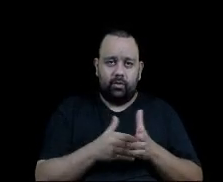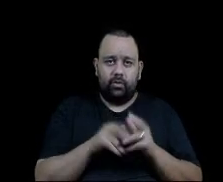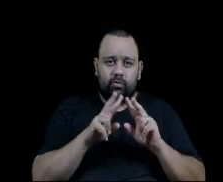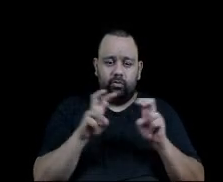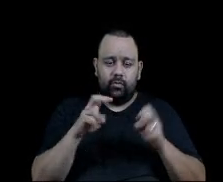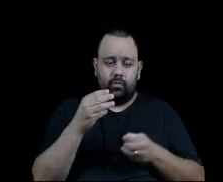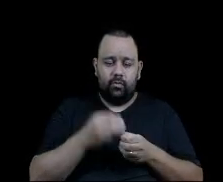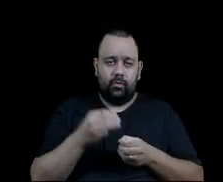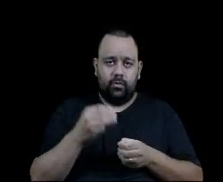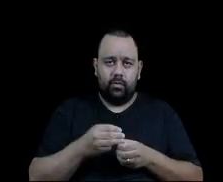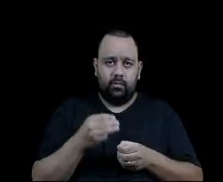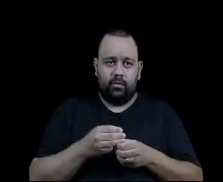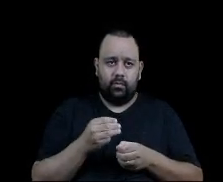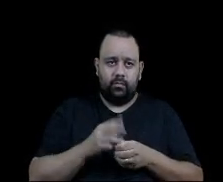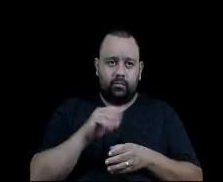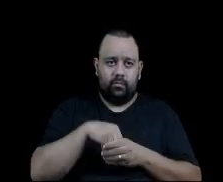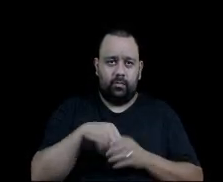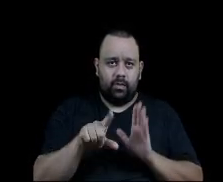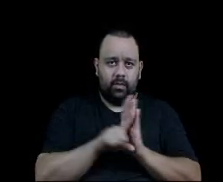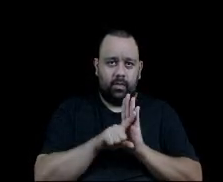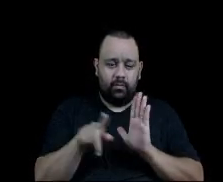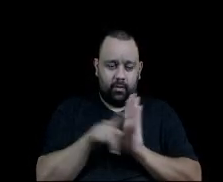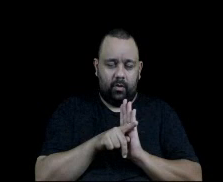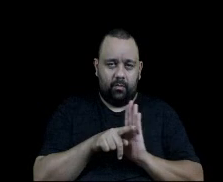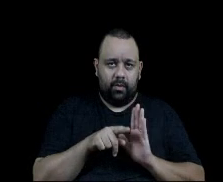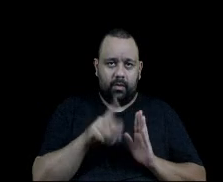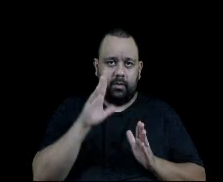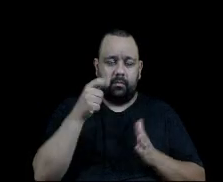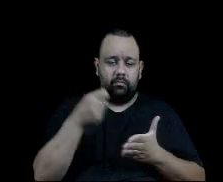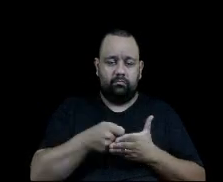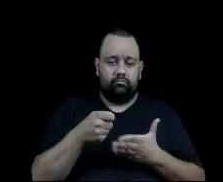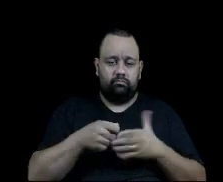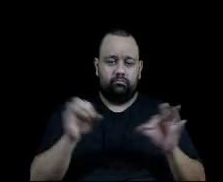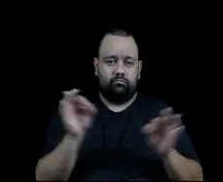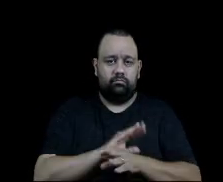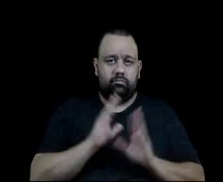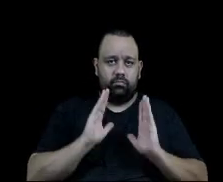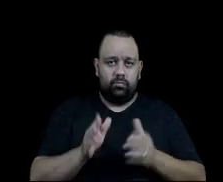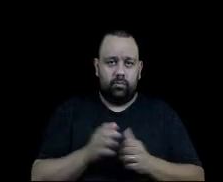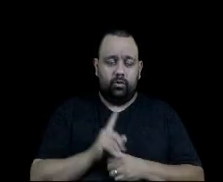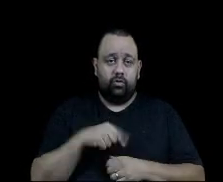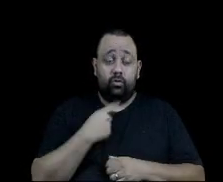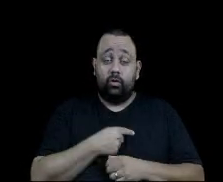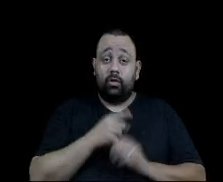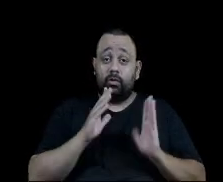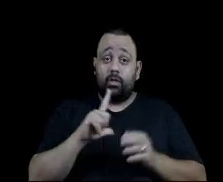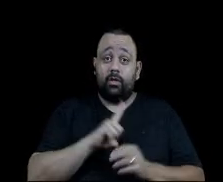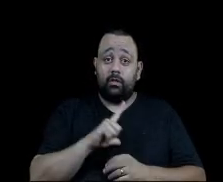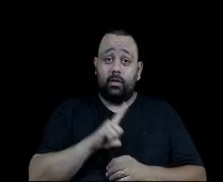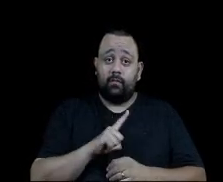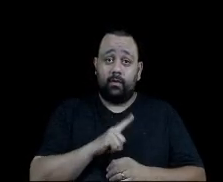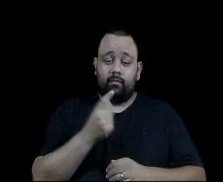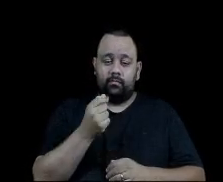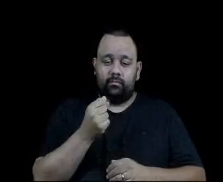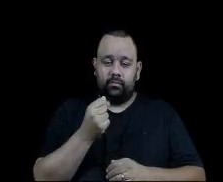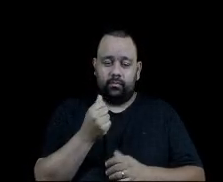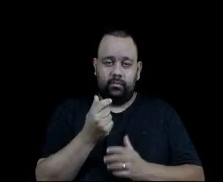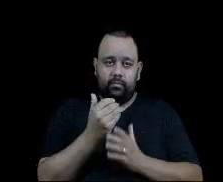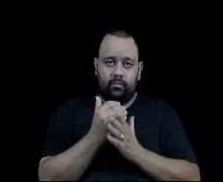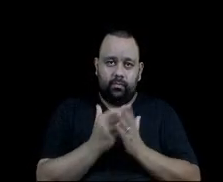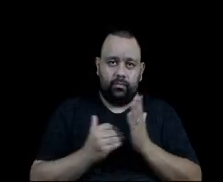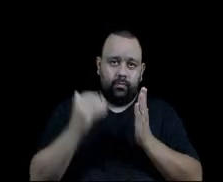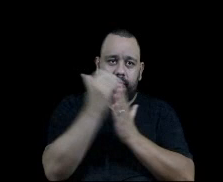os limites do município dentro das legislações, elas foram cumpridas. A gente também teve